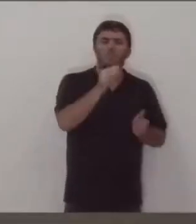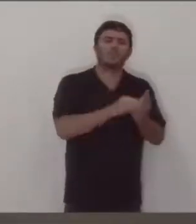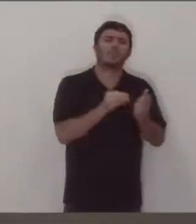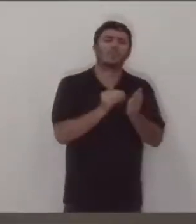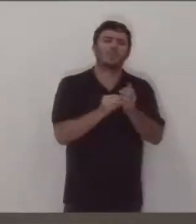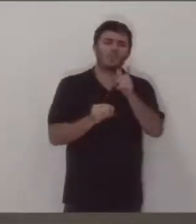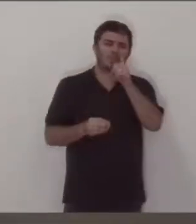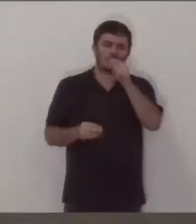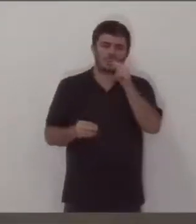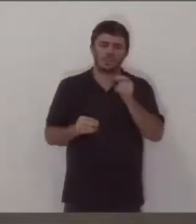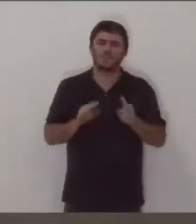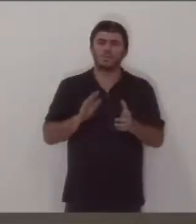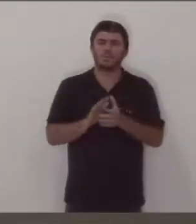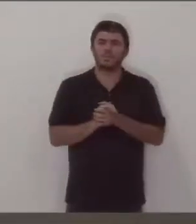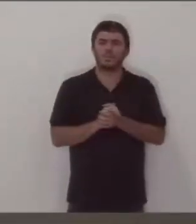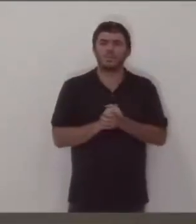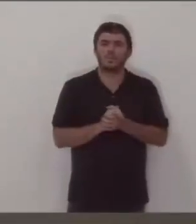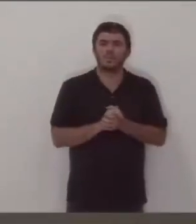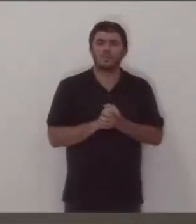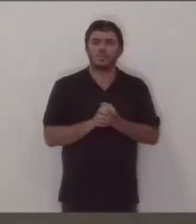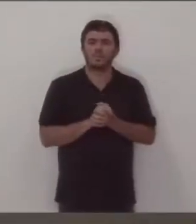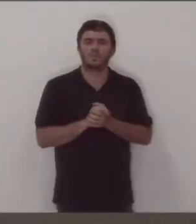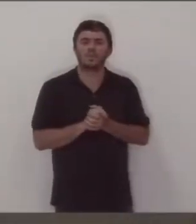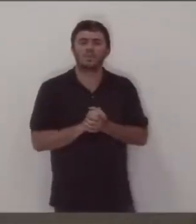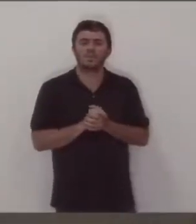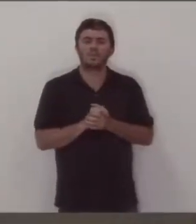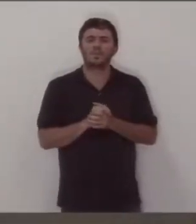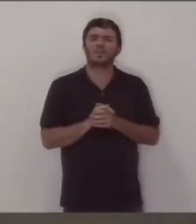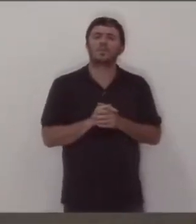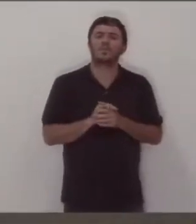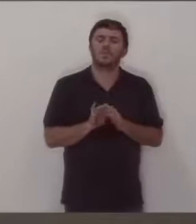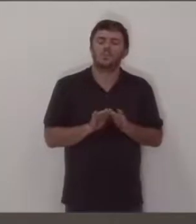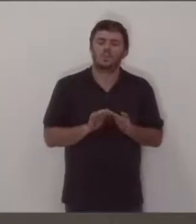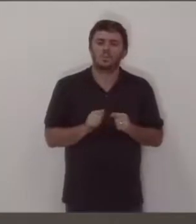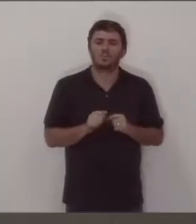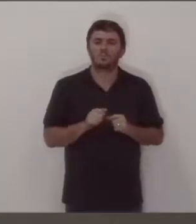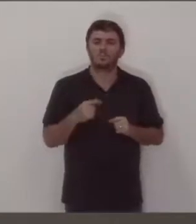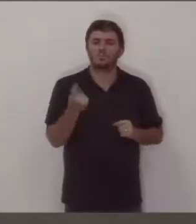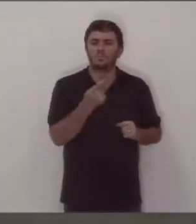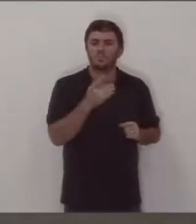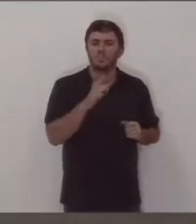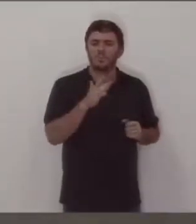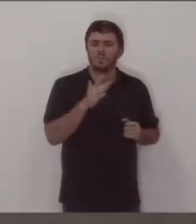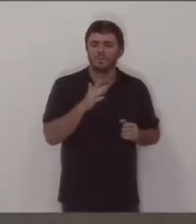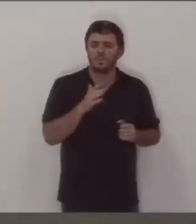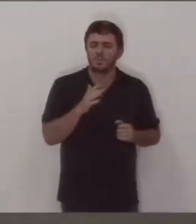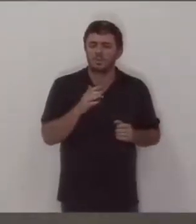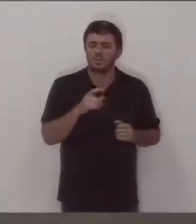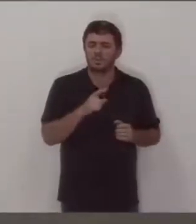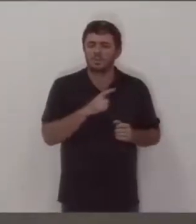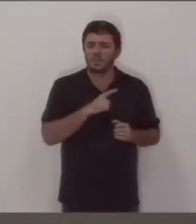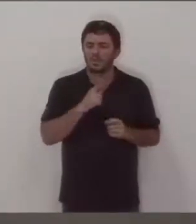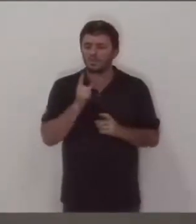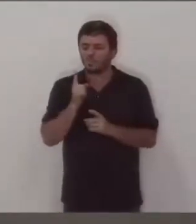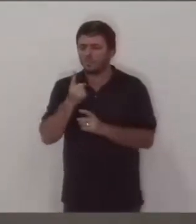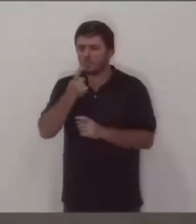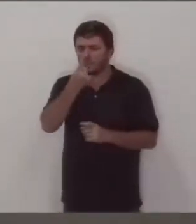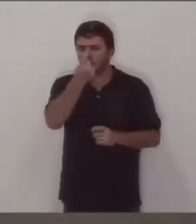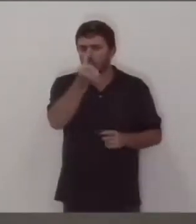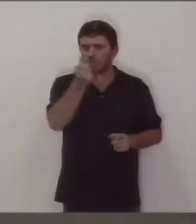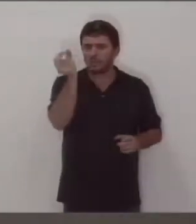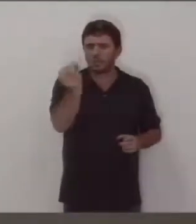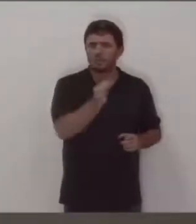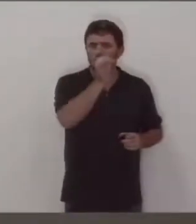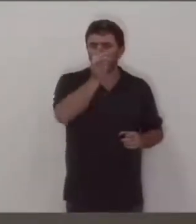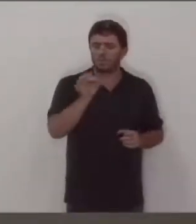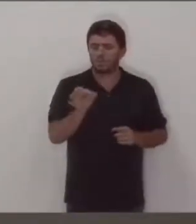Cerca de 16% dos questionados apontaram já terem observado algum tipo de vazamento. Então, uma outra informação. Além de faltar água, a gente